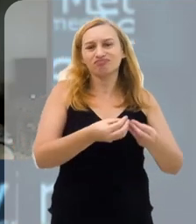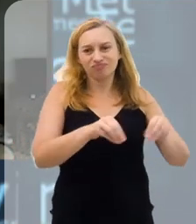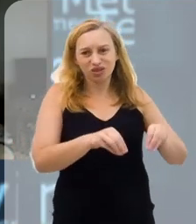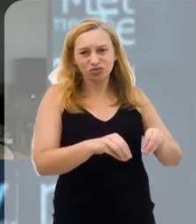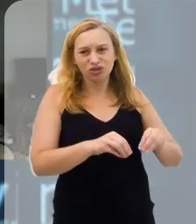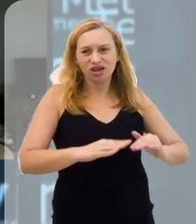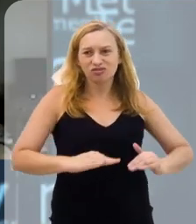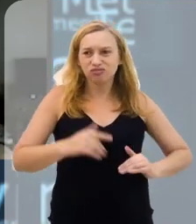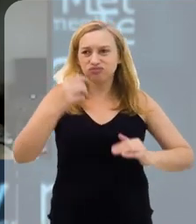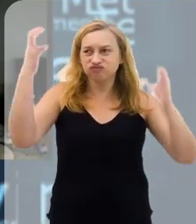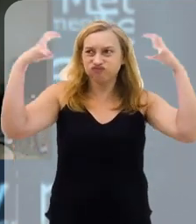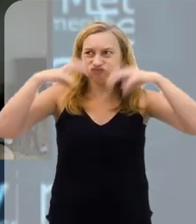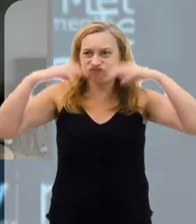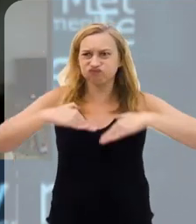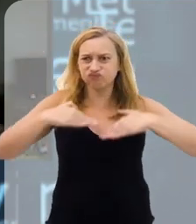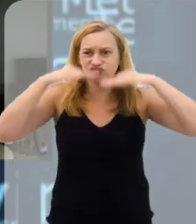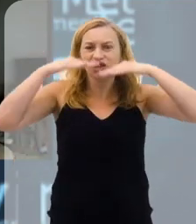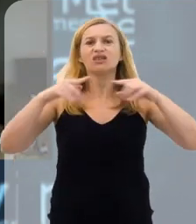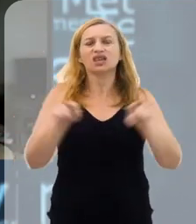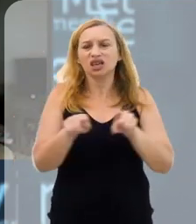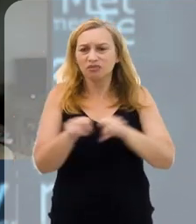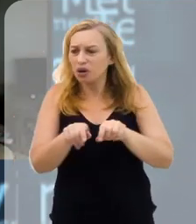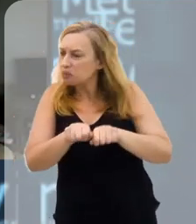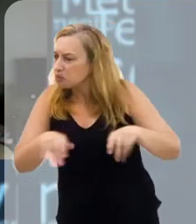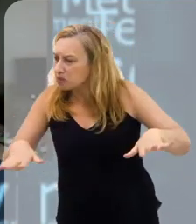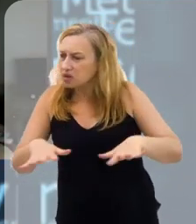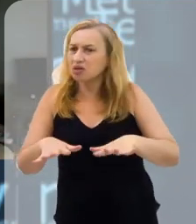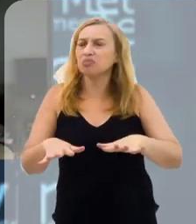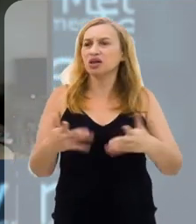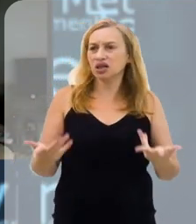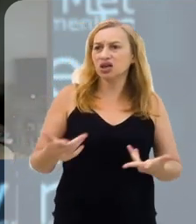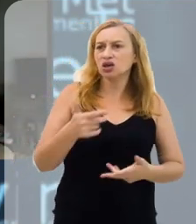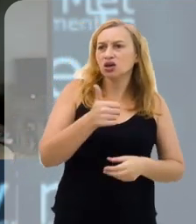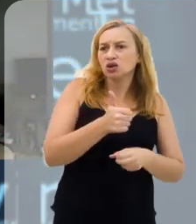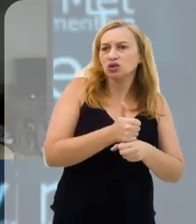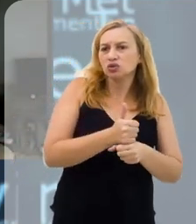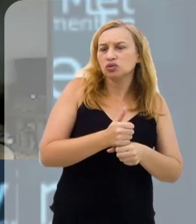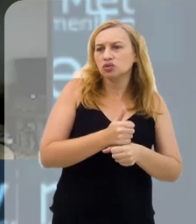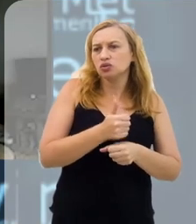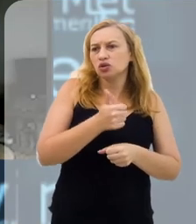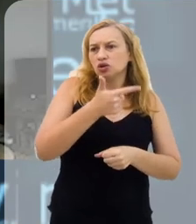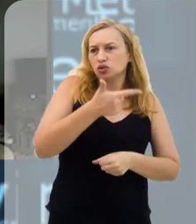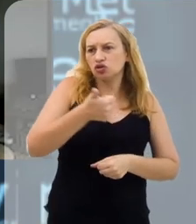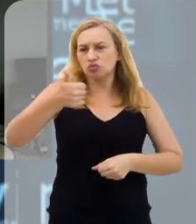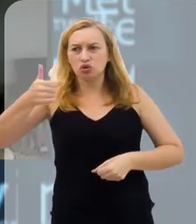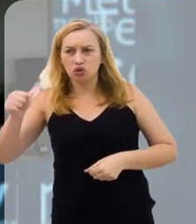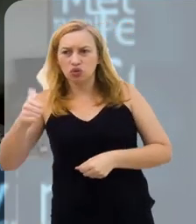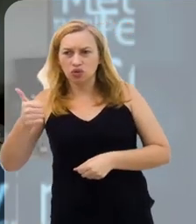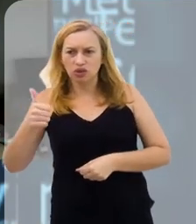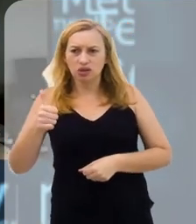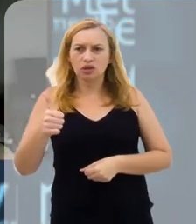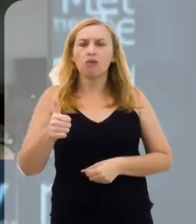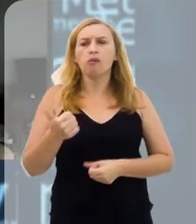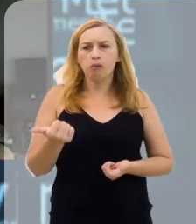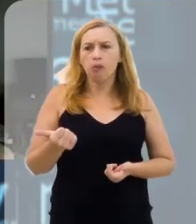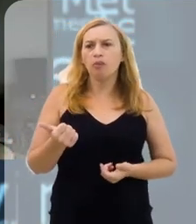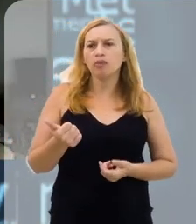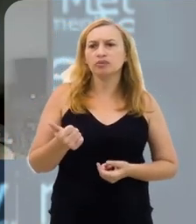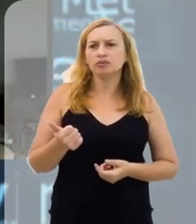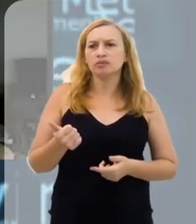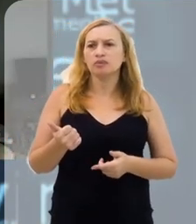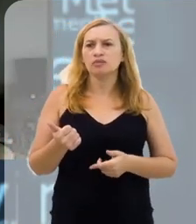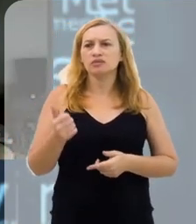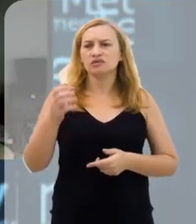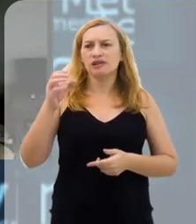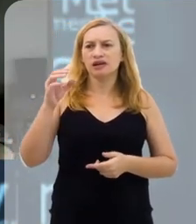isso aconteceu novamente quando a gente entrou para a pandemia, né? Em 2011 eu estava na mão de um canal de venda só.